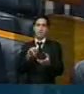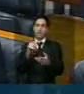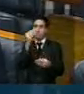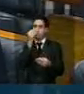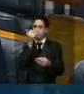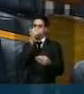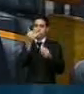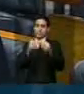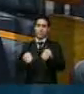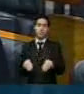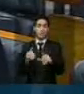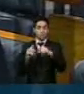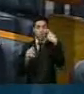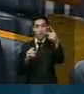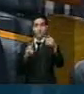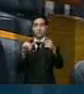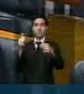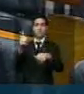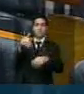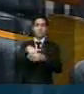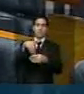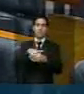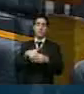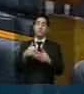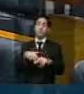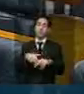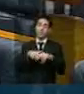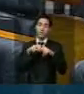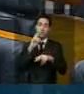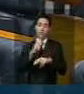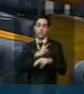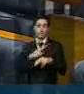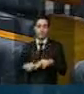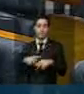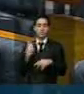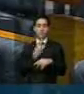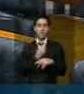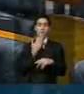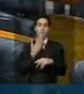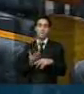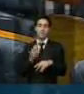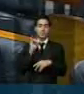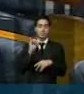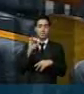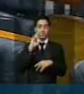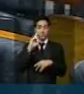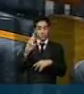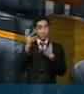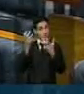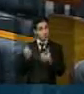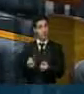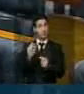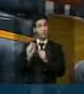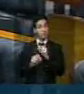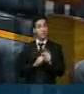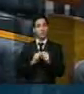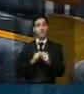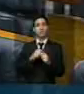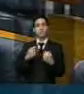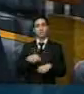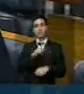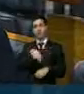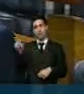outra oportunidade. De maneira, senhor presidente, que nós estamos solicitando, se Vossa Excelência se acolher, que haja o cancelamento da ordem